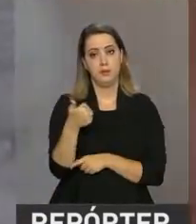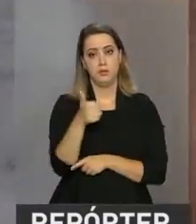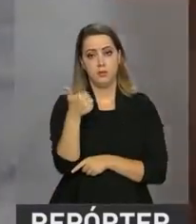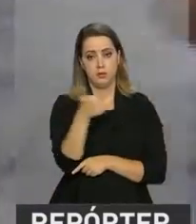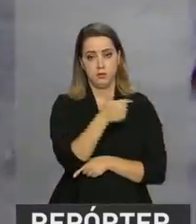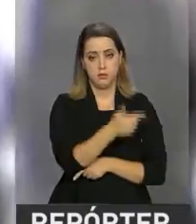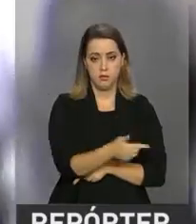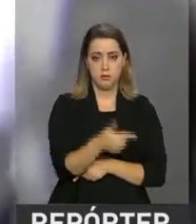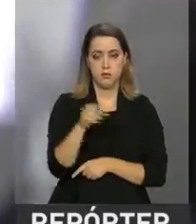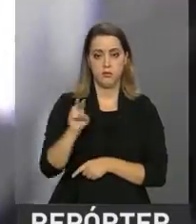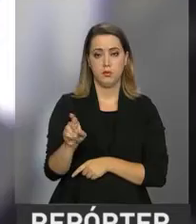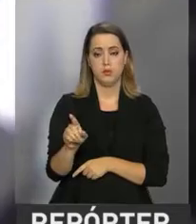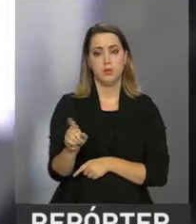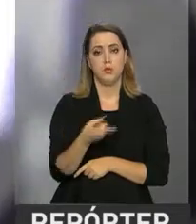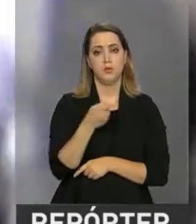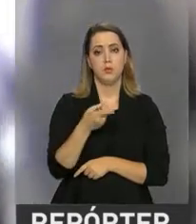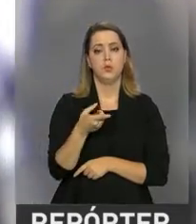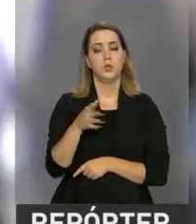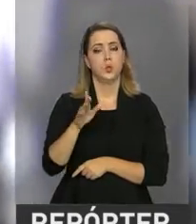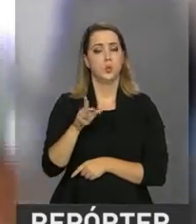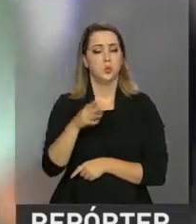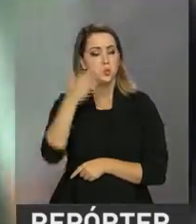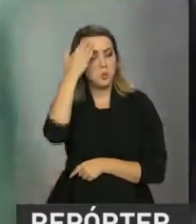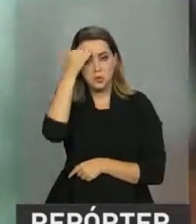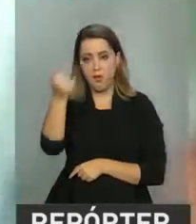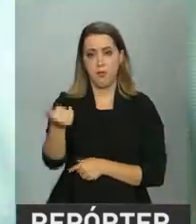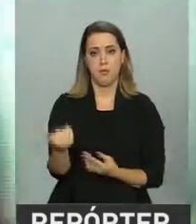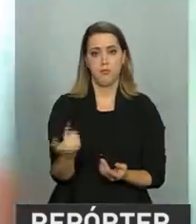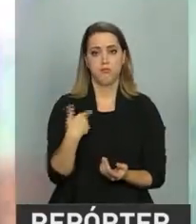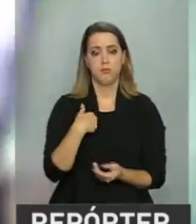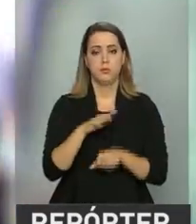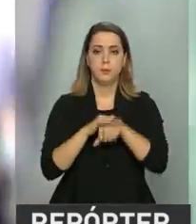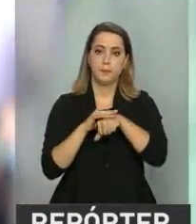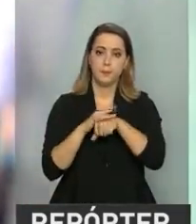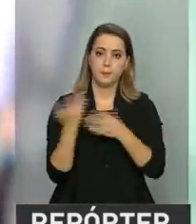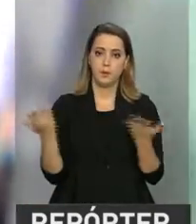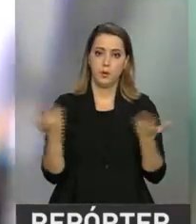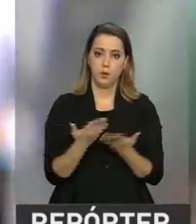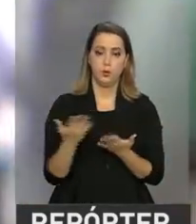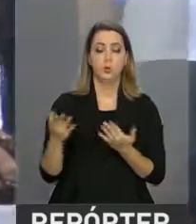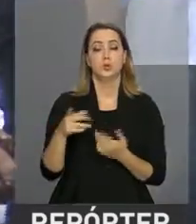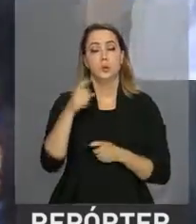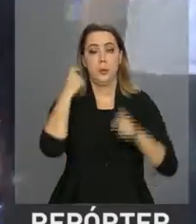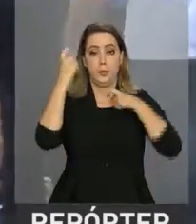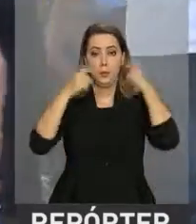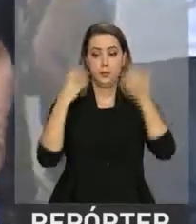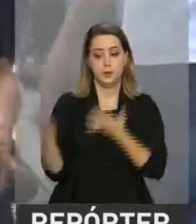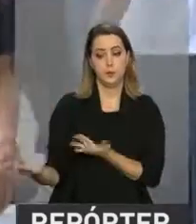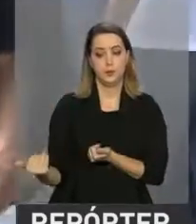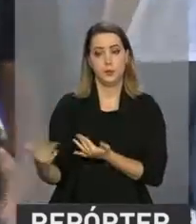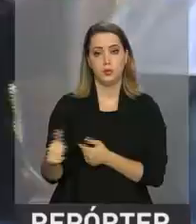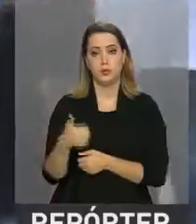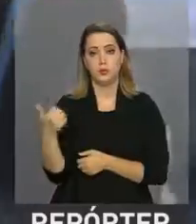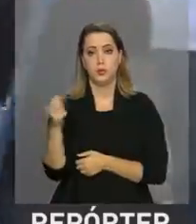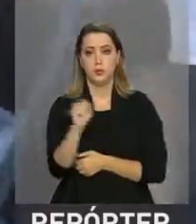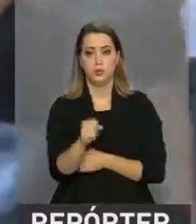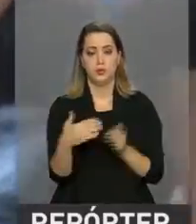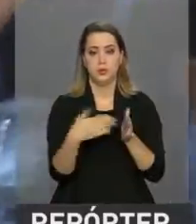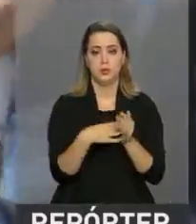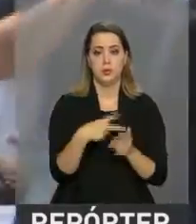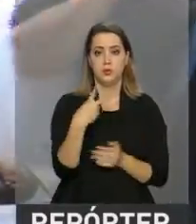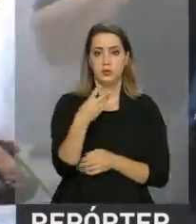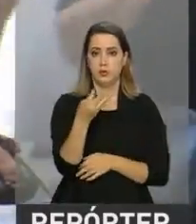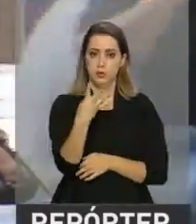infectadas a maior preocupação das autoridades em saúde com os jovens o grupo entre 18 e 24